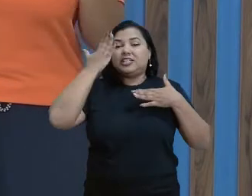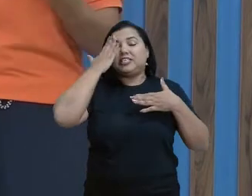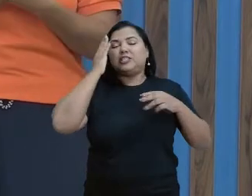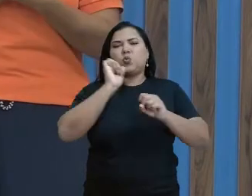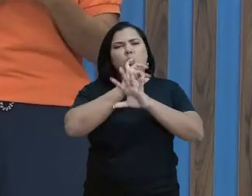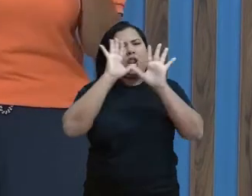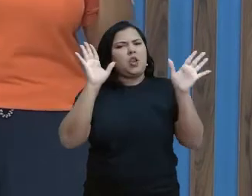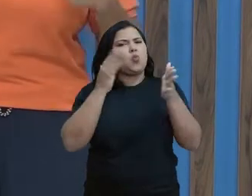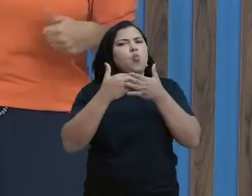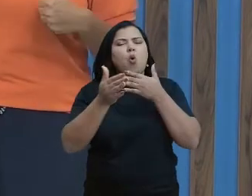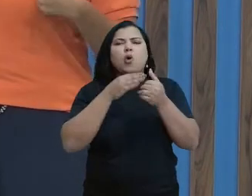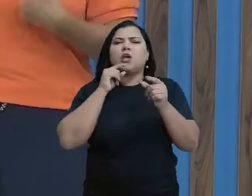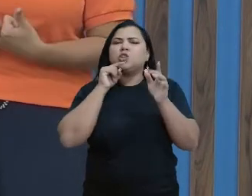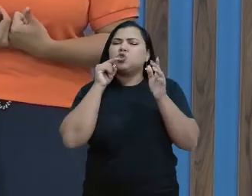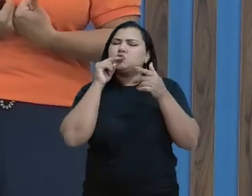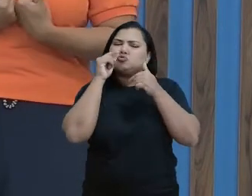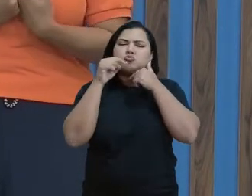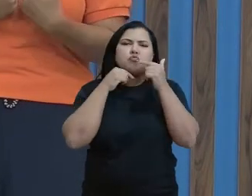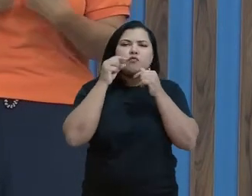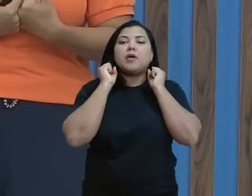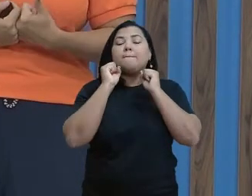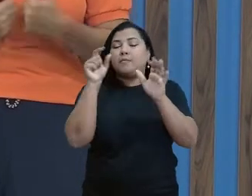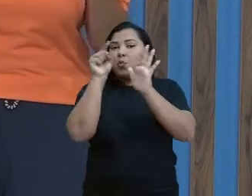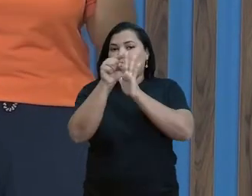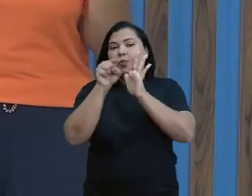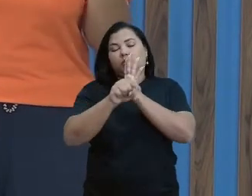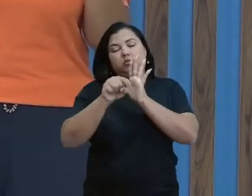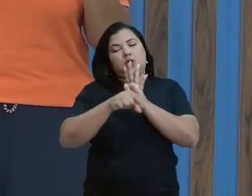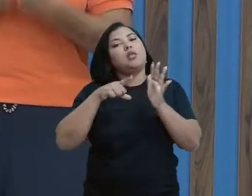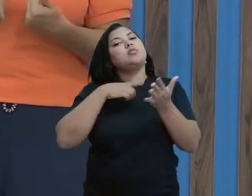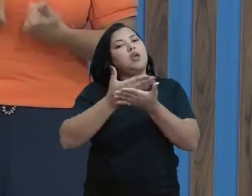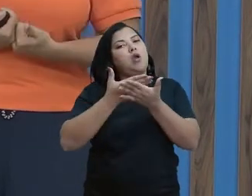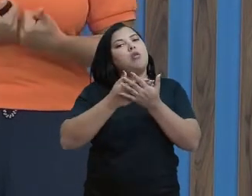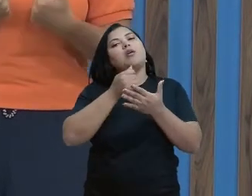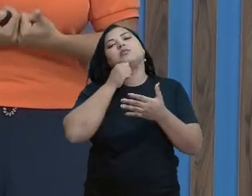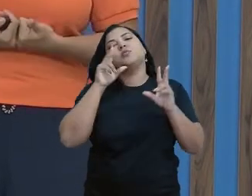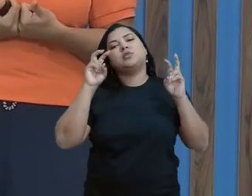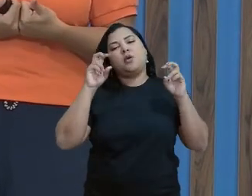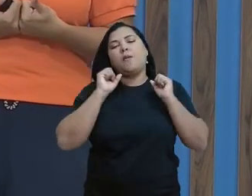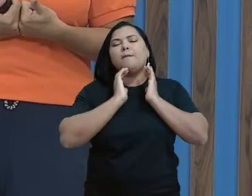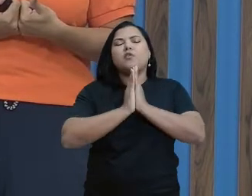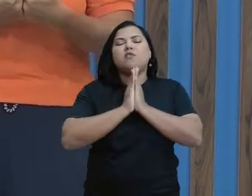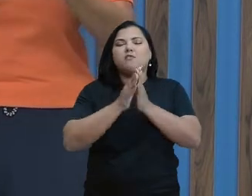qualquer dúvida, gente. A gente ainda tem mais algumas aulas sobre esse assunto. Por favor,